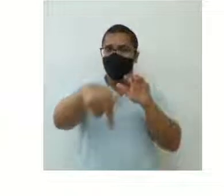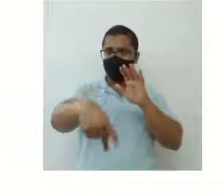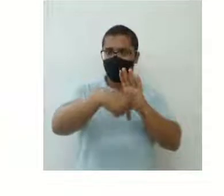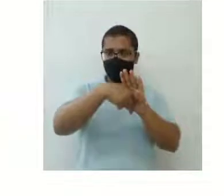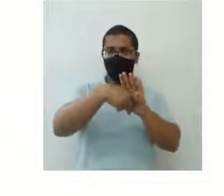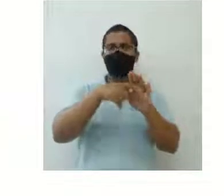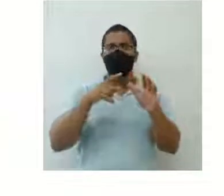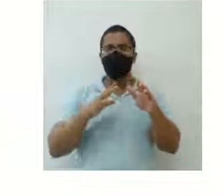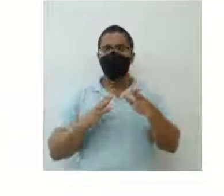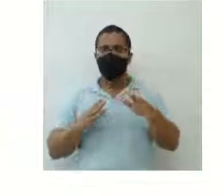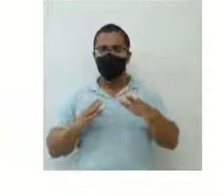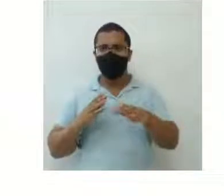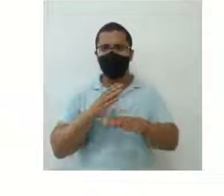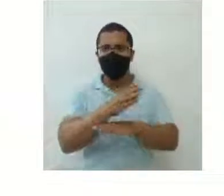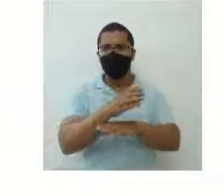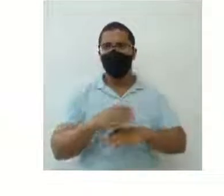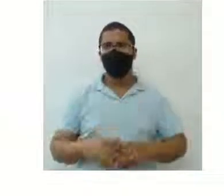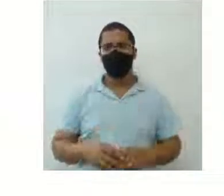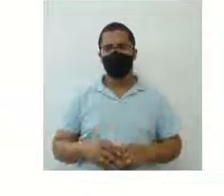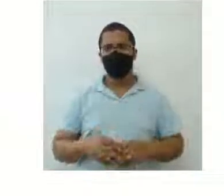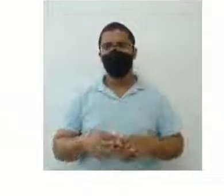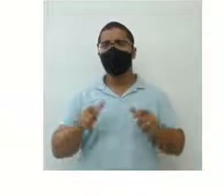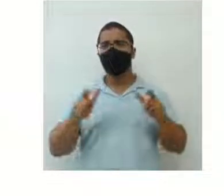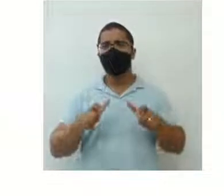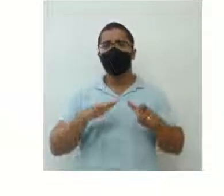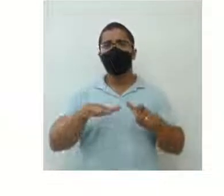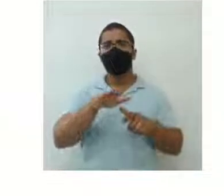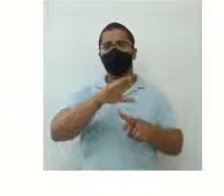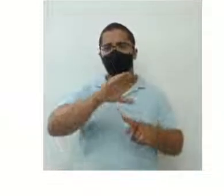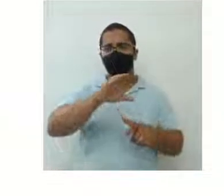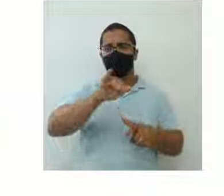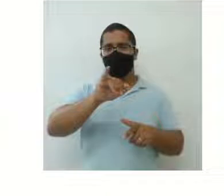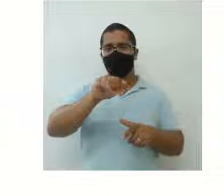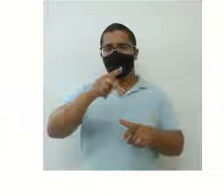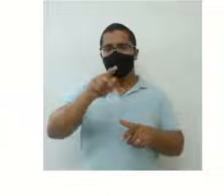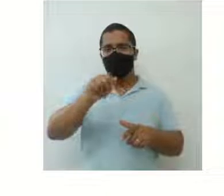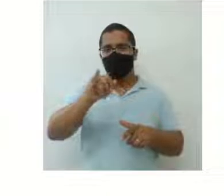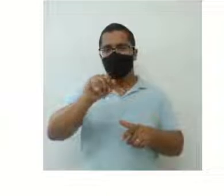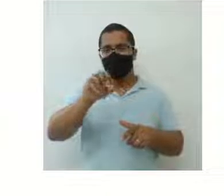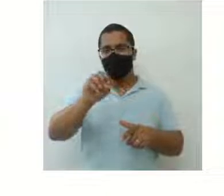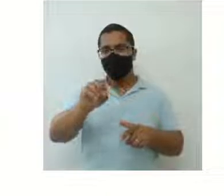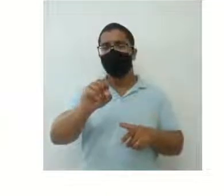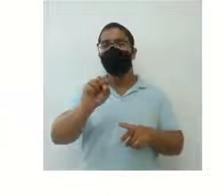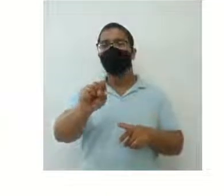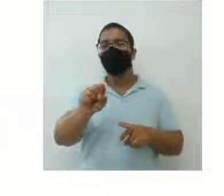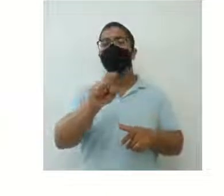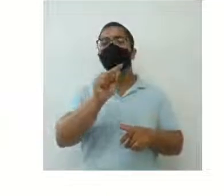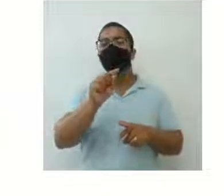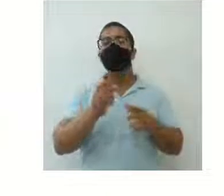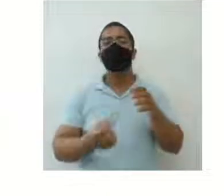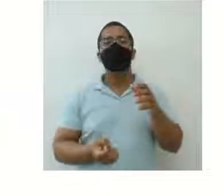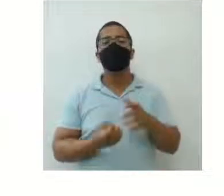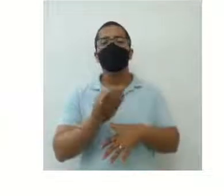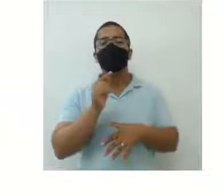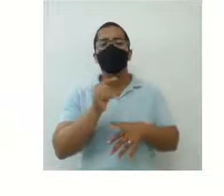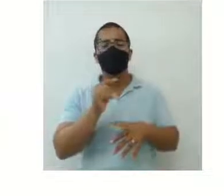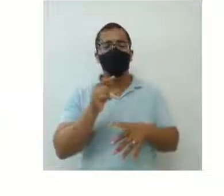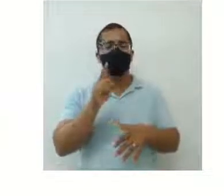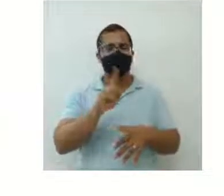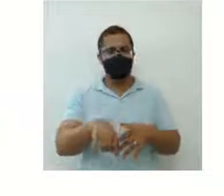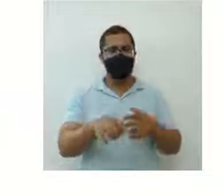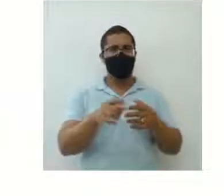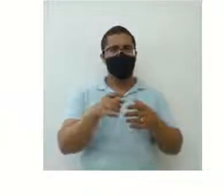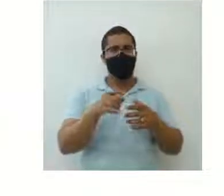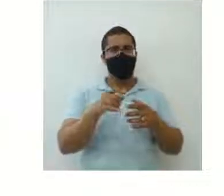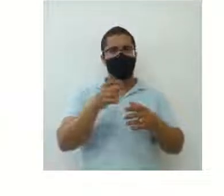Cipaios, tropas nativas cipaios, né? E provocou a destruição de quê? A destruição da indústria artesanal da